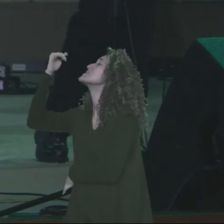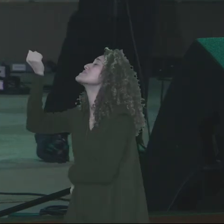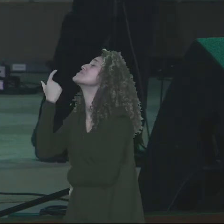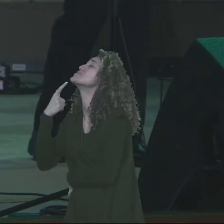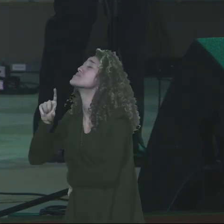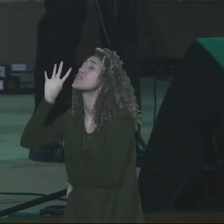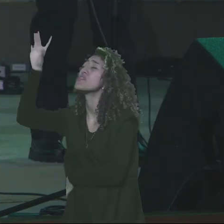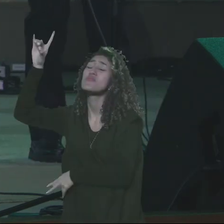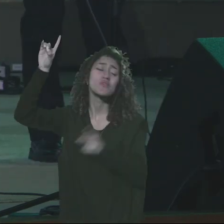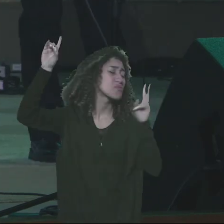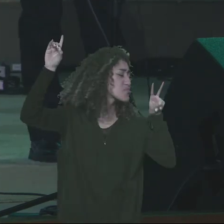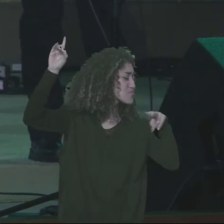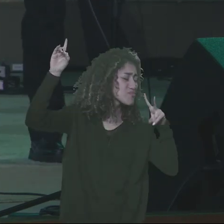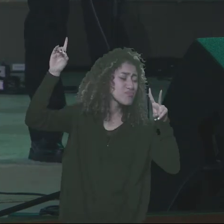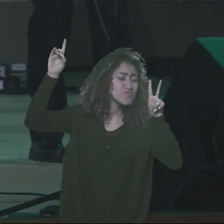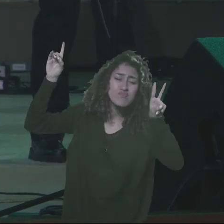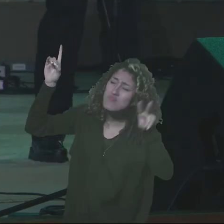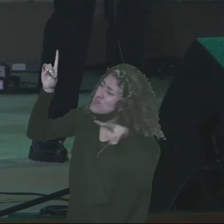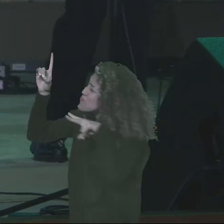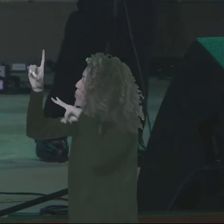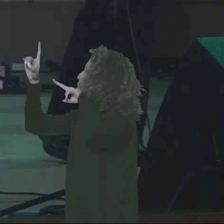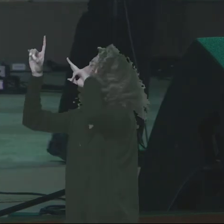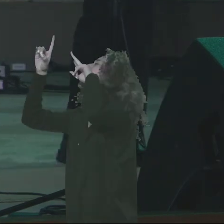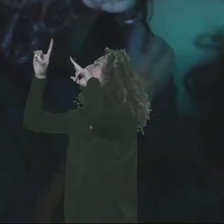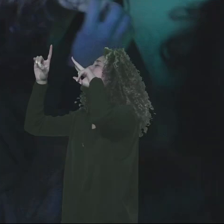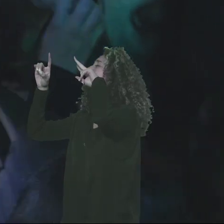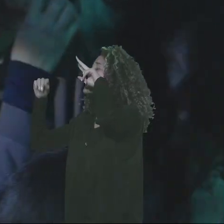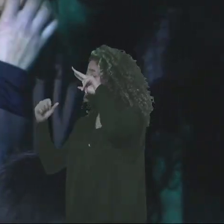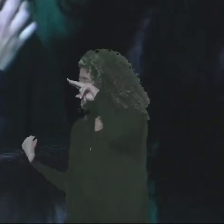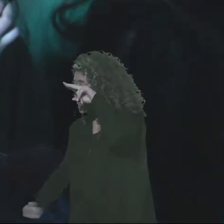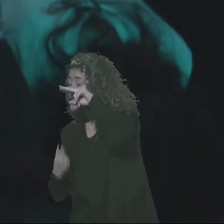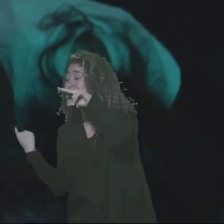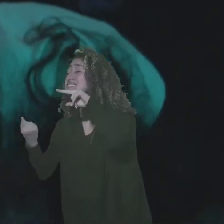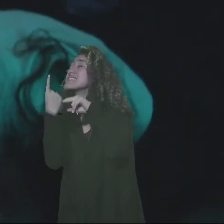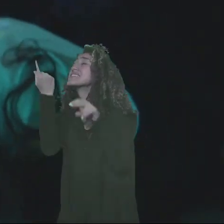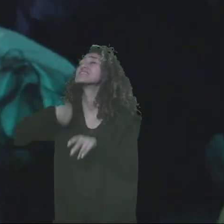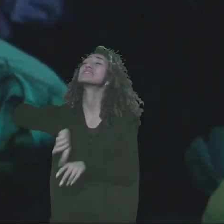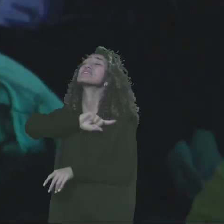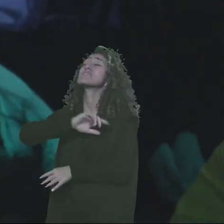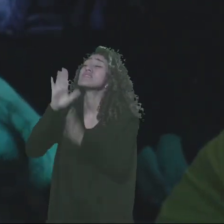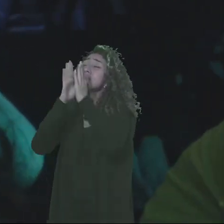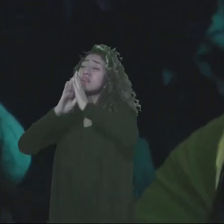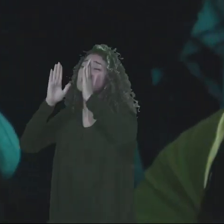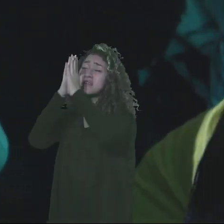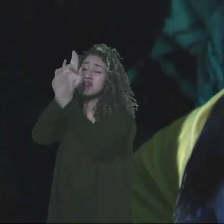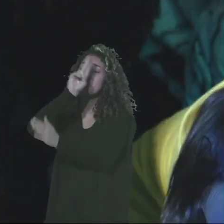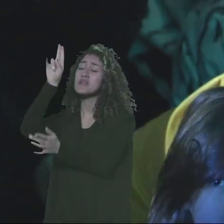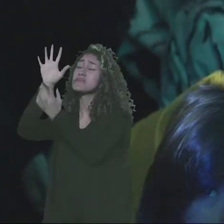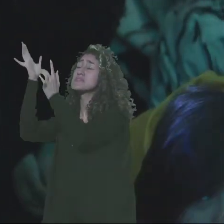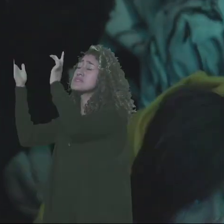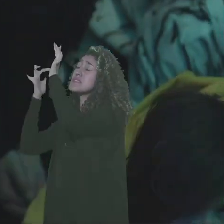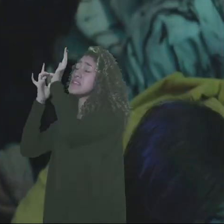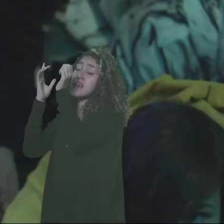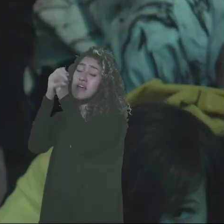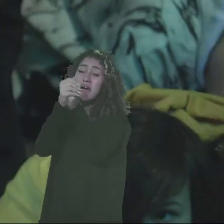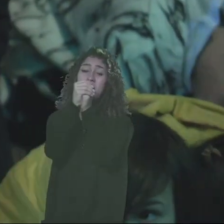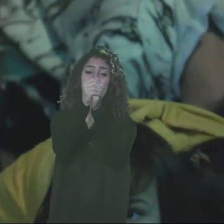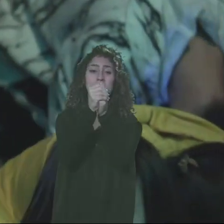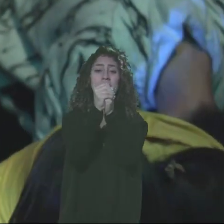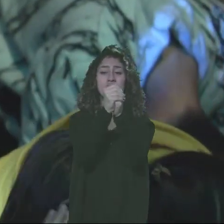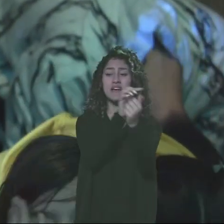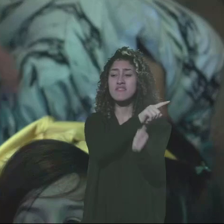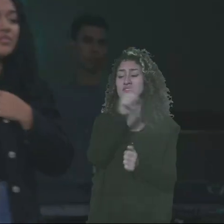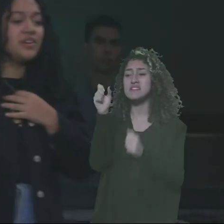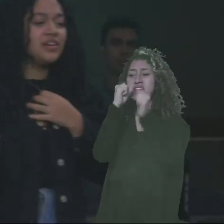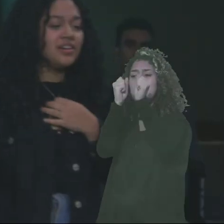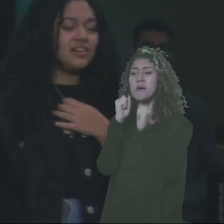Ti na eternidade, Pai. É assim que nós oramos no nome de Jesus. Amém. Você pode ficar de pé